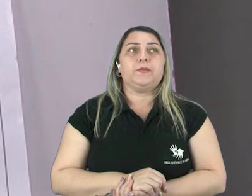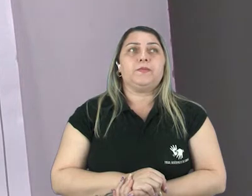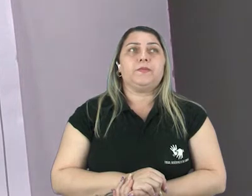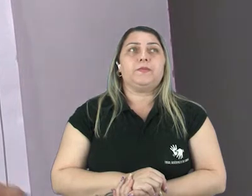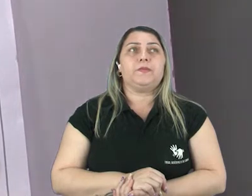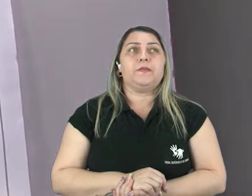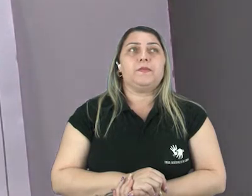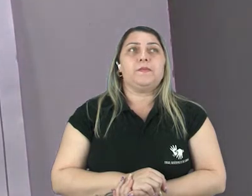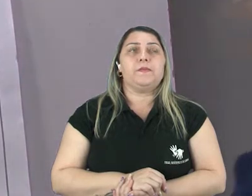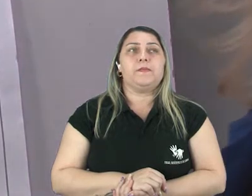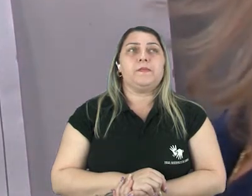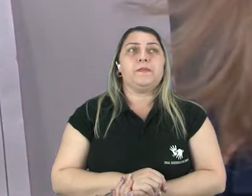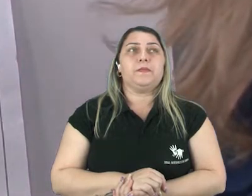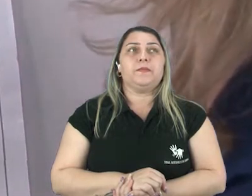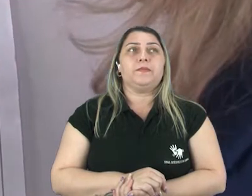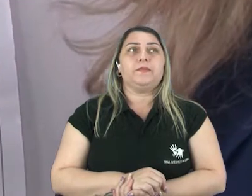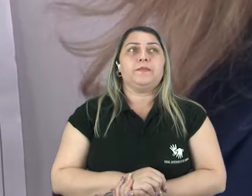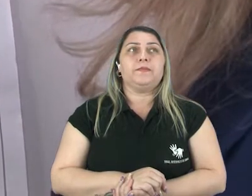o leão.